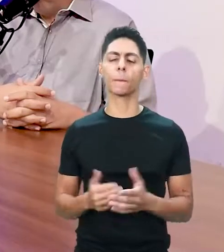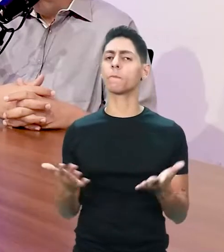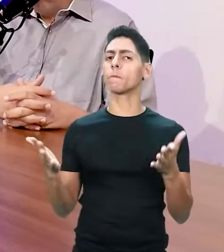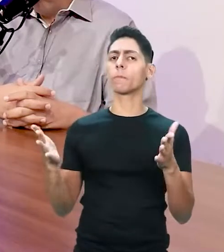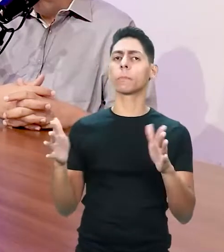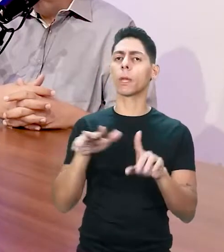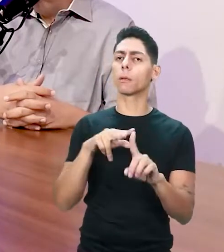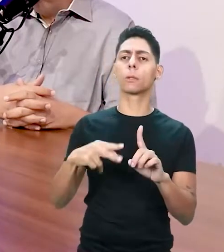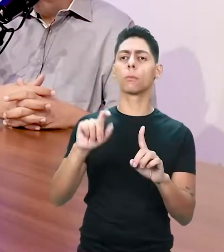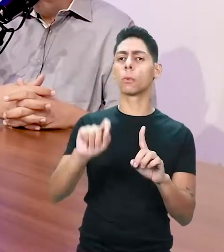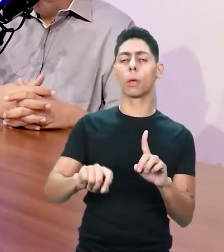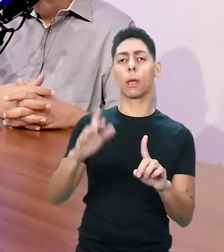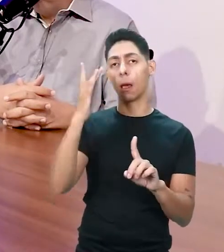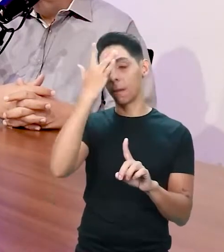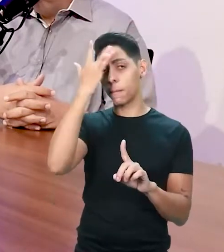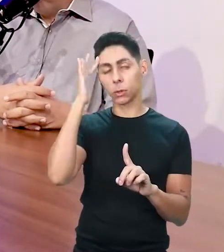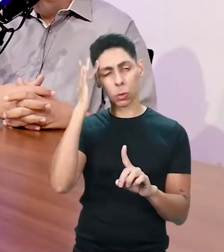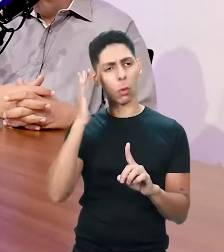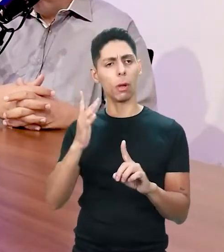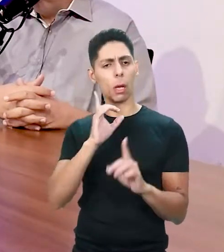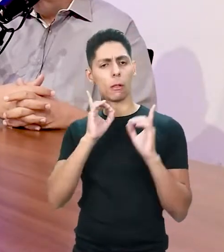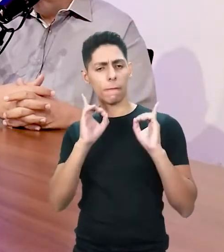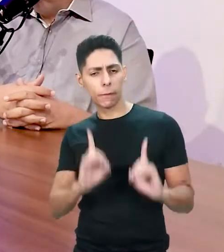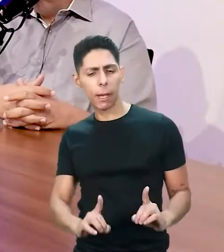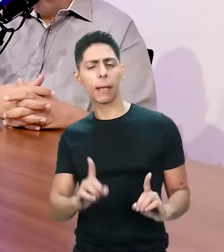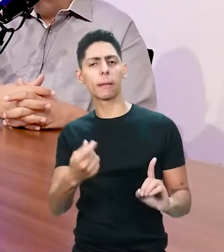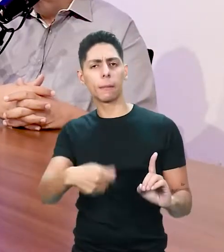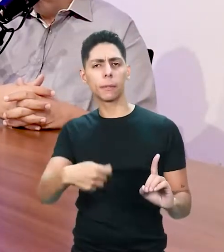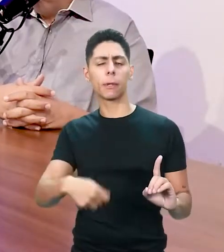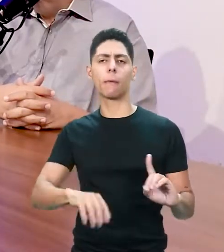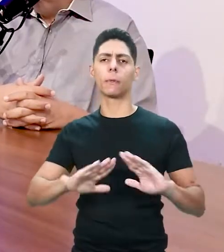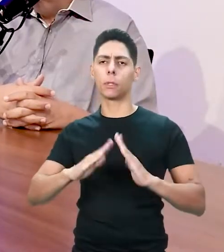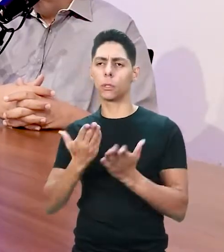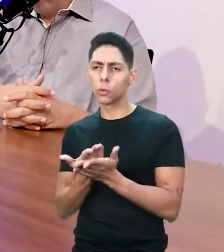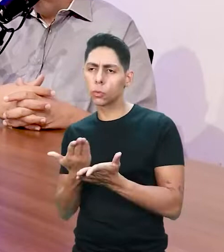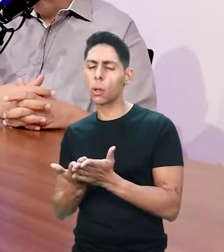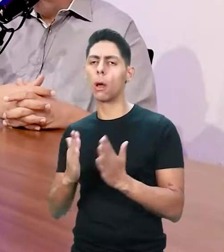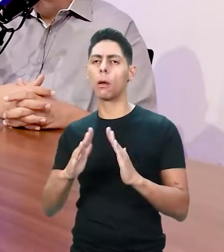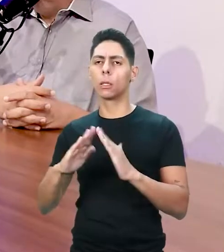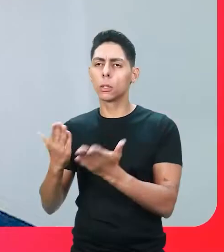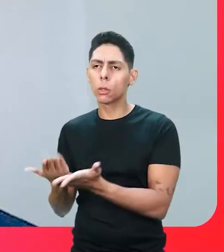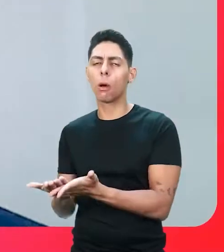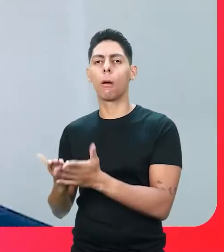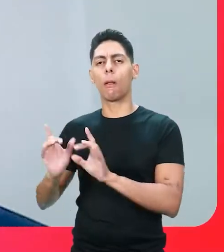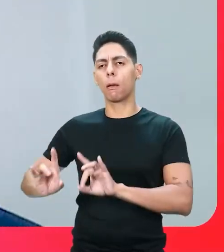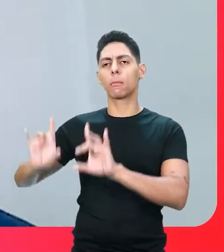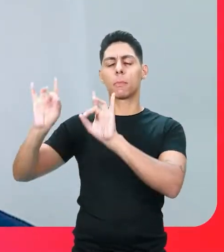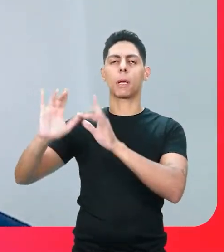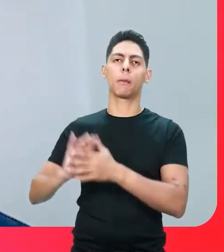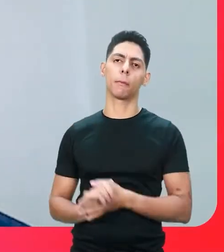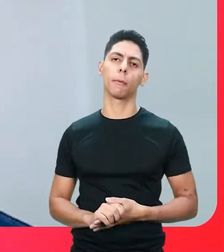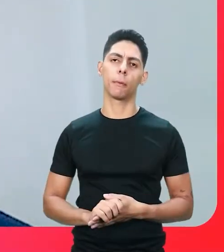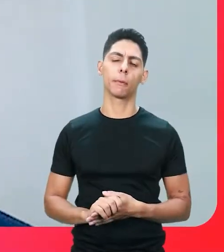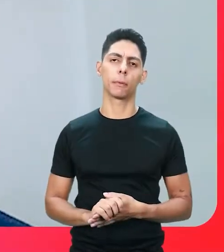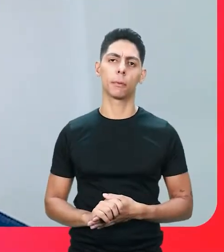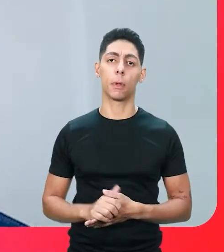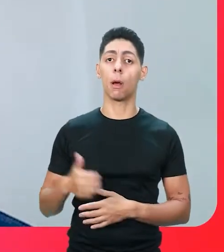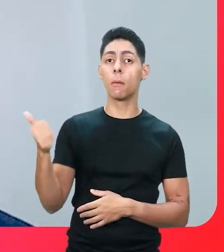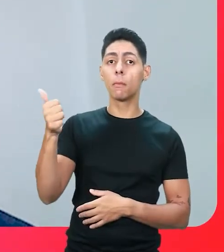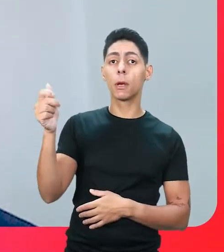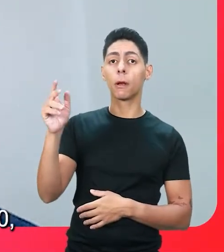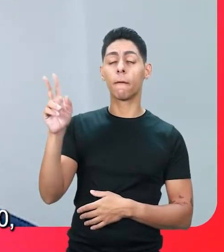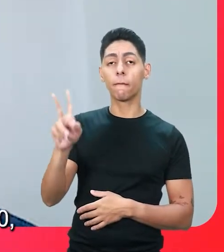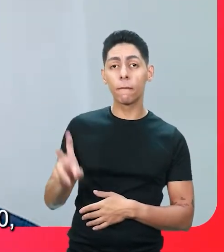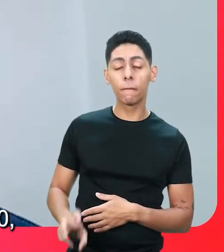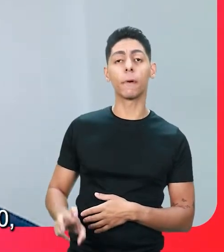com deficiência tem que estudar na escola especial. Ainda era aquela visão na minha época. Eu nasci em 1961. A primeira vez que as Nações